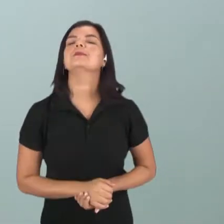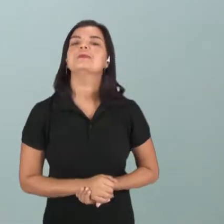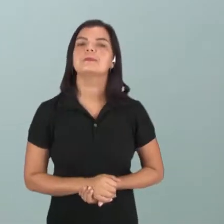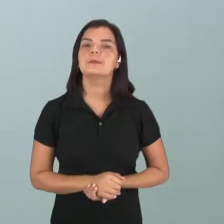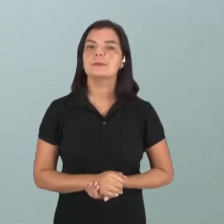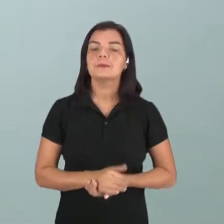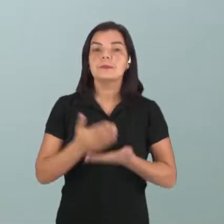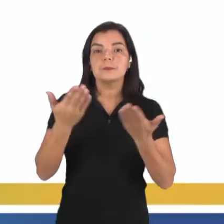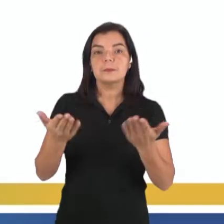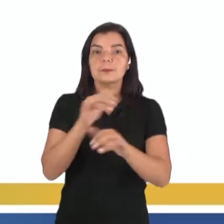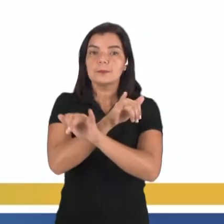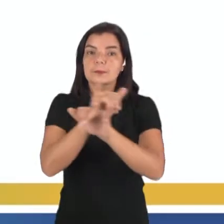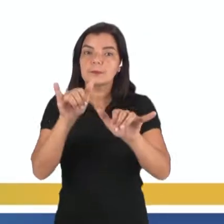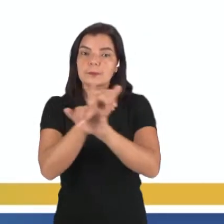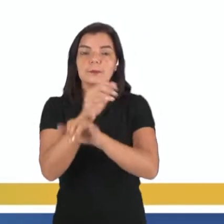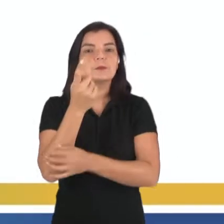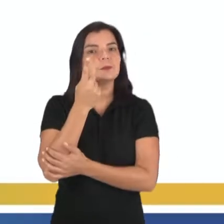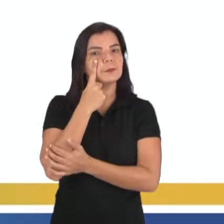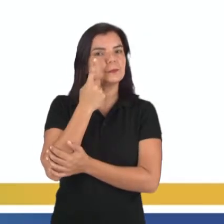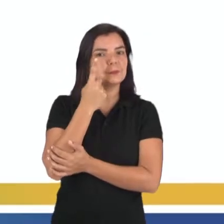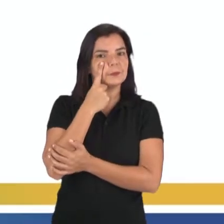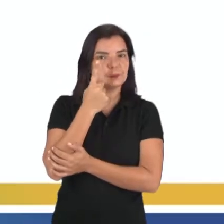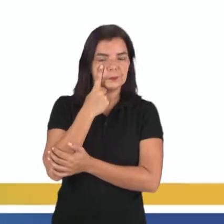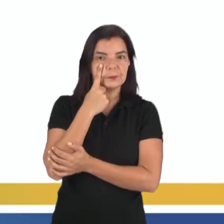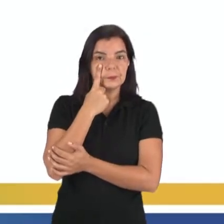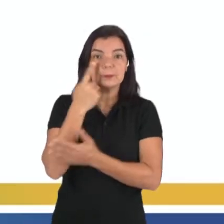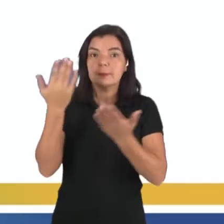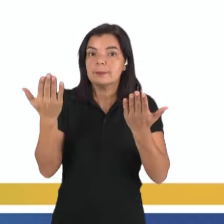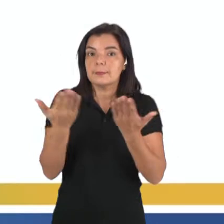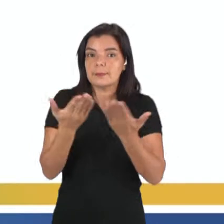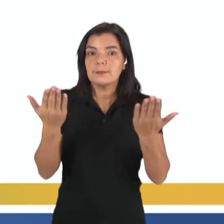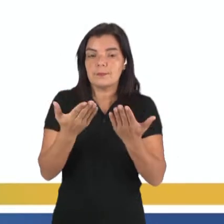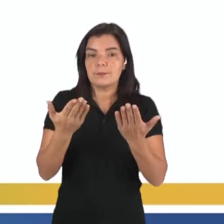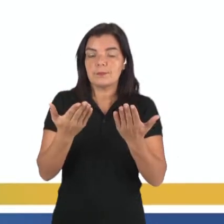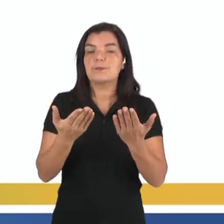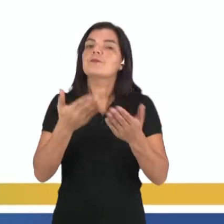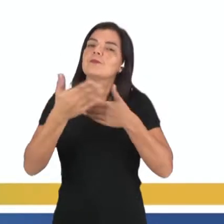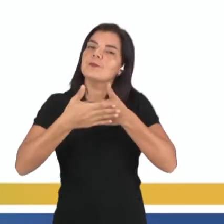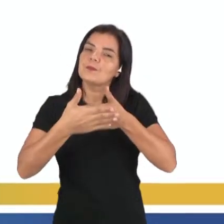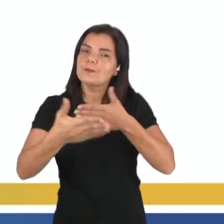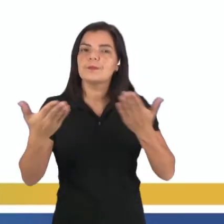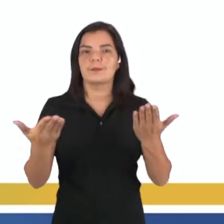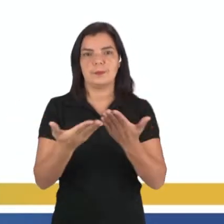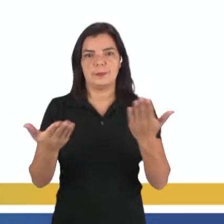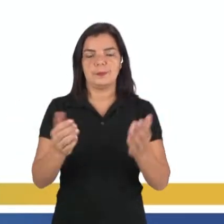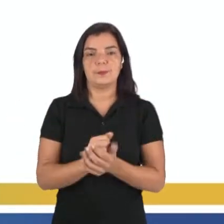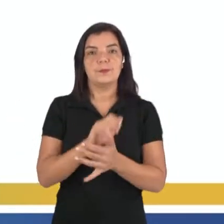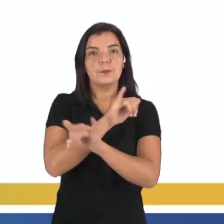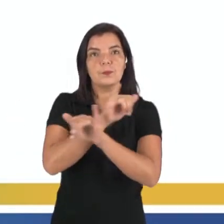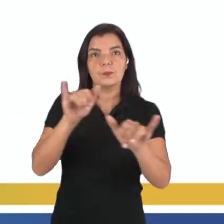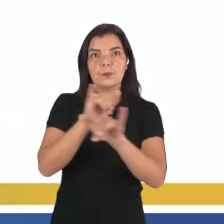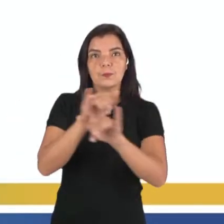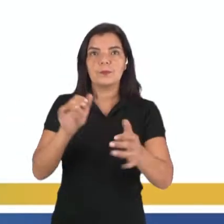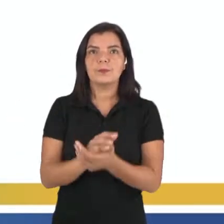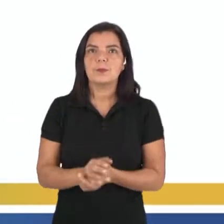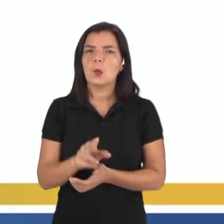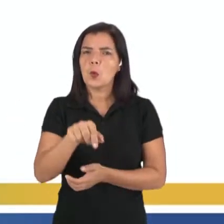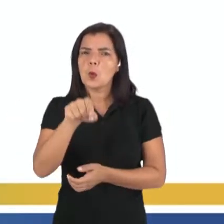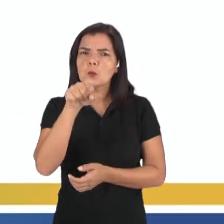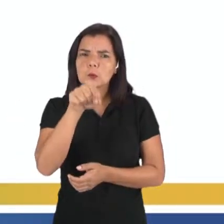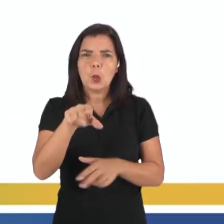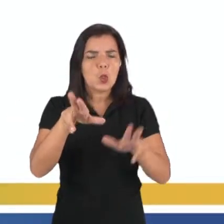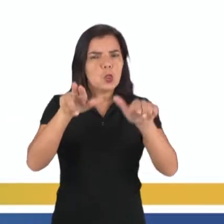Bom, esse anúncio aqui vocês já viram, né? E agora a gente vai retomar dele, tá bom? O anúncio diz assim: você nunca